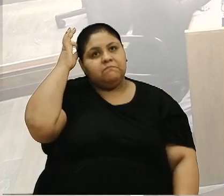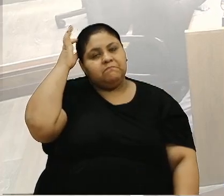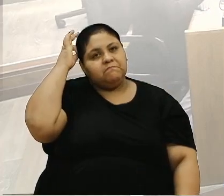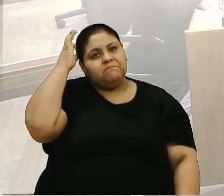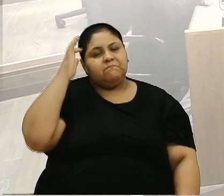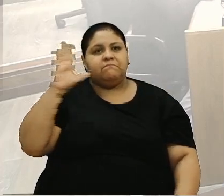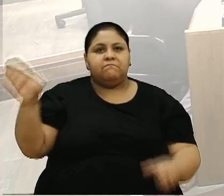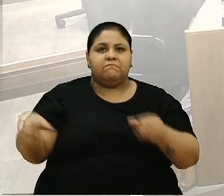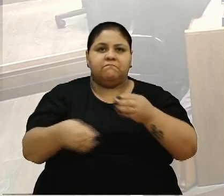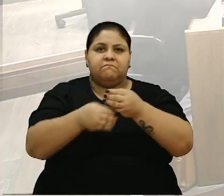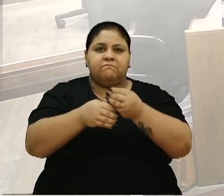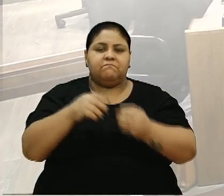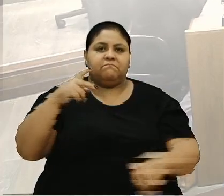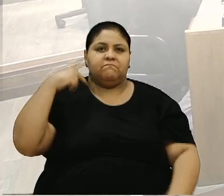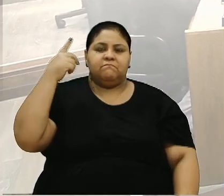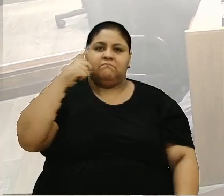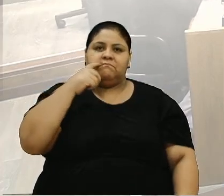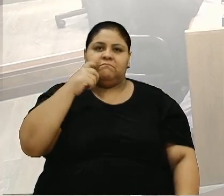Sua parte, vereadora Estela.